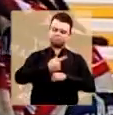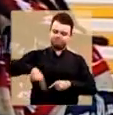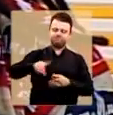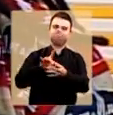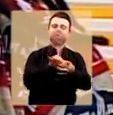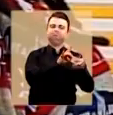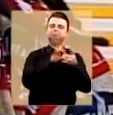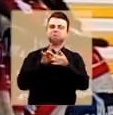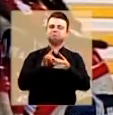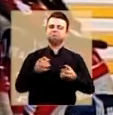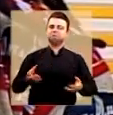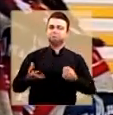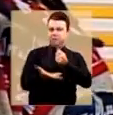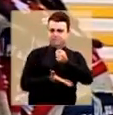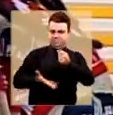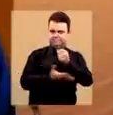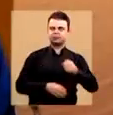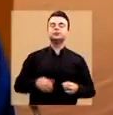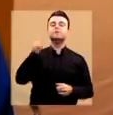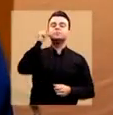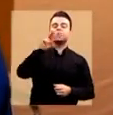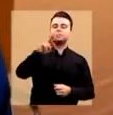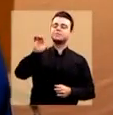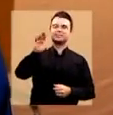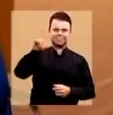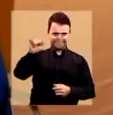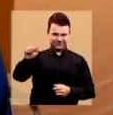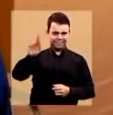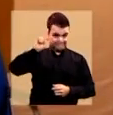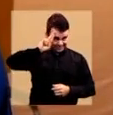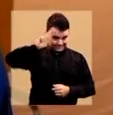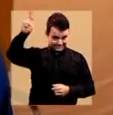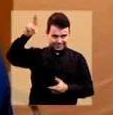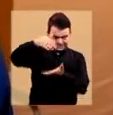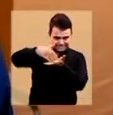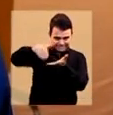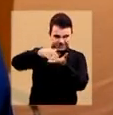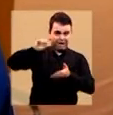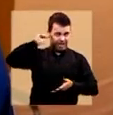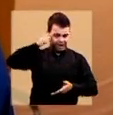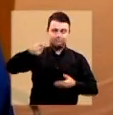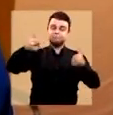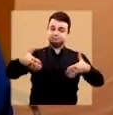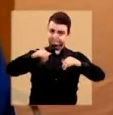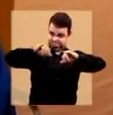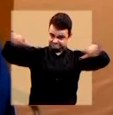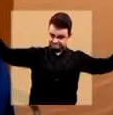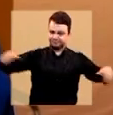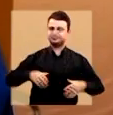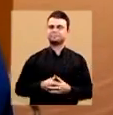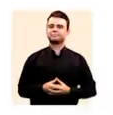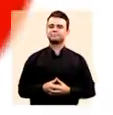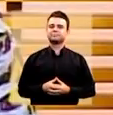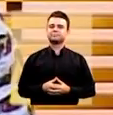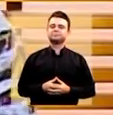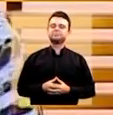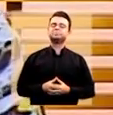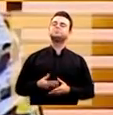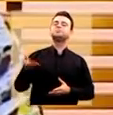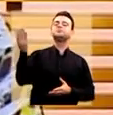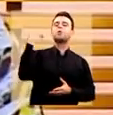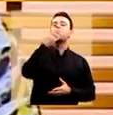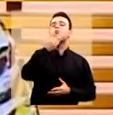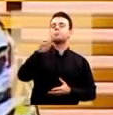ajudar nessa formação de base. Cecília Nunes, presidente do Conselho Afro de Rio Preto, deixa um importante recado.